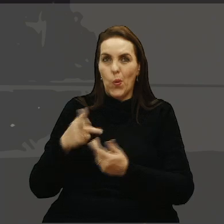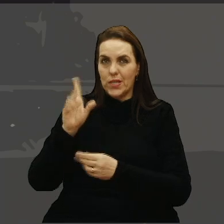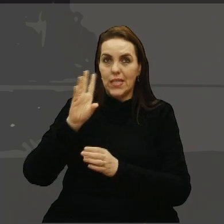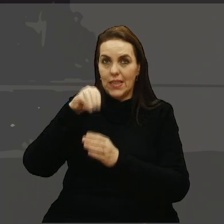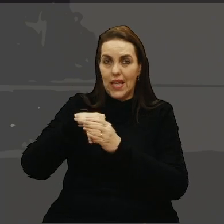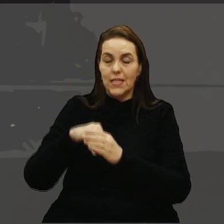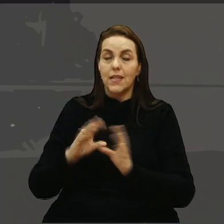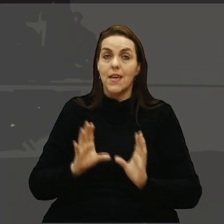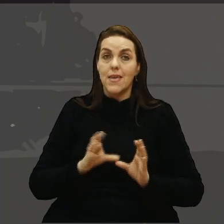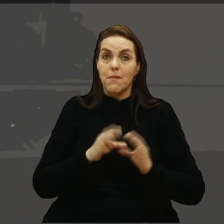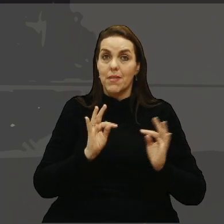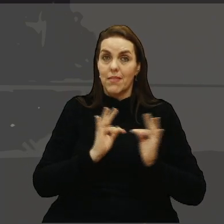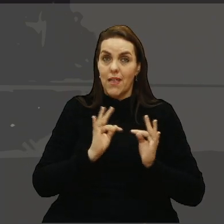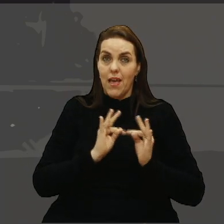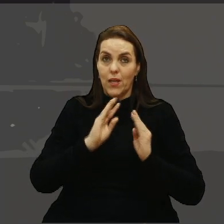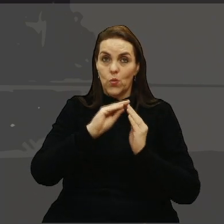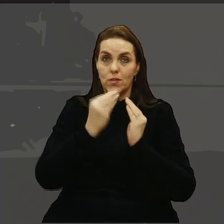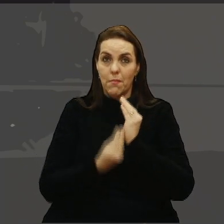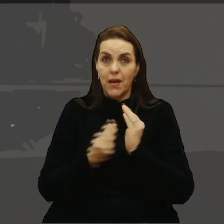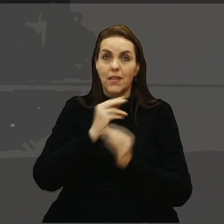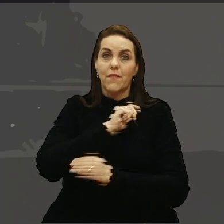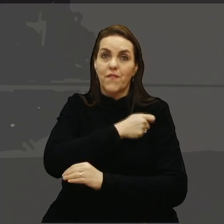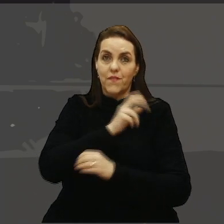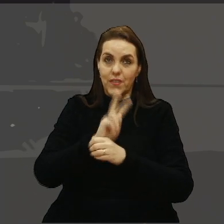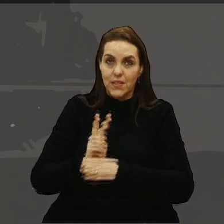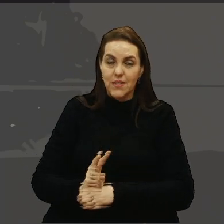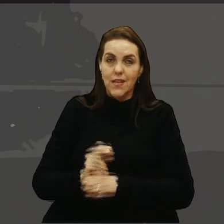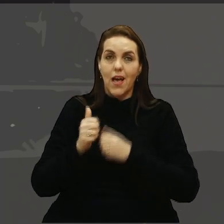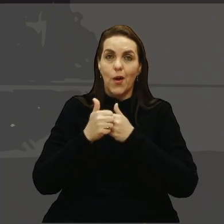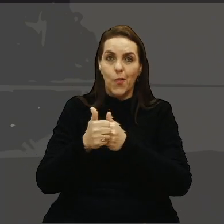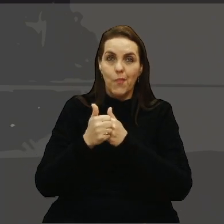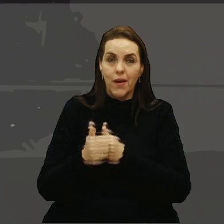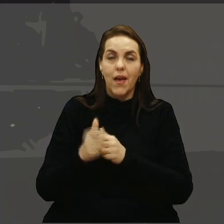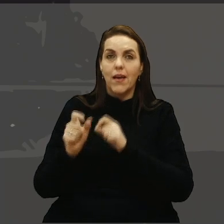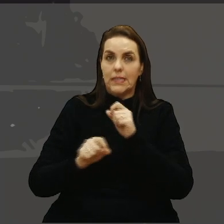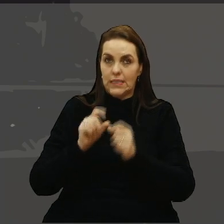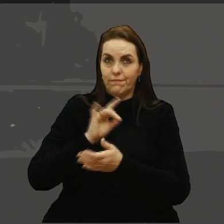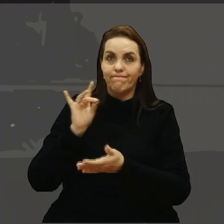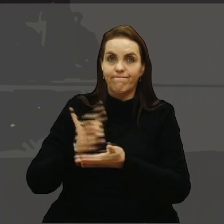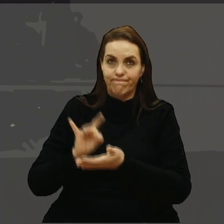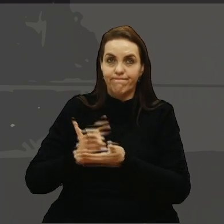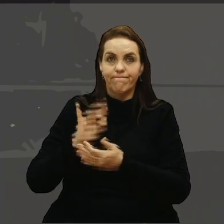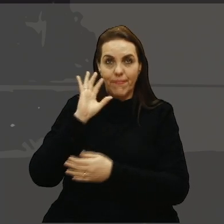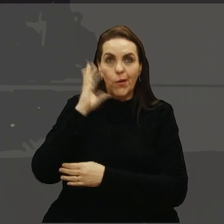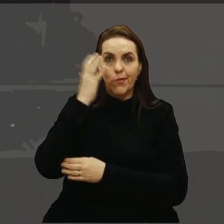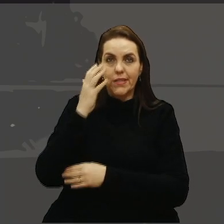técnica do SAMAI após lá fiscalizar, acompanhar, e se de fato for comprovado esses